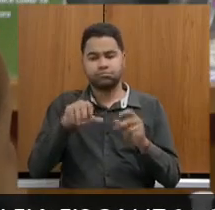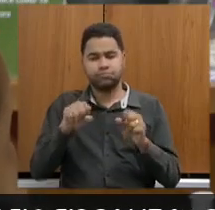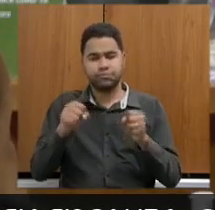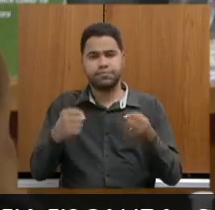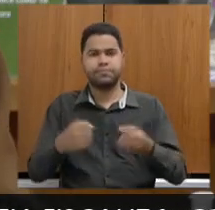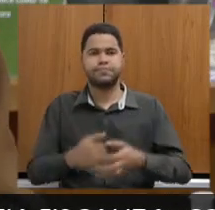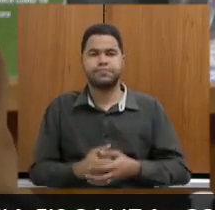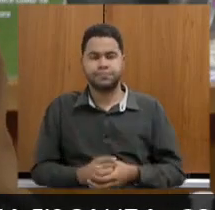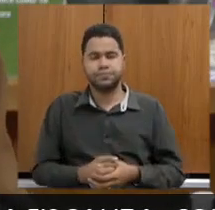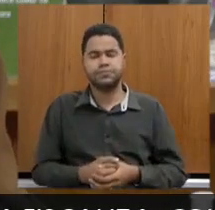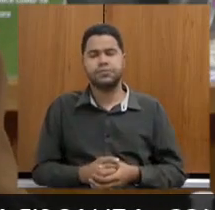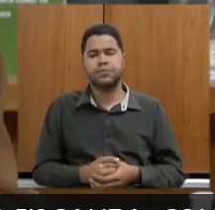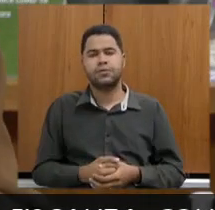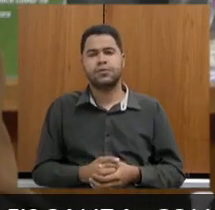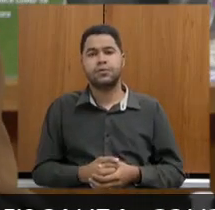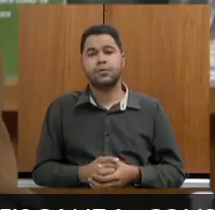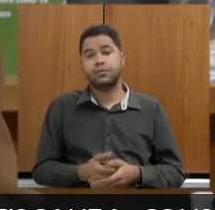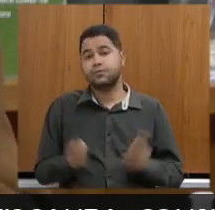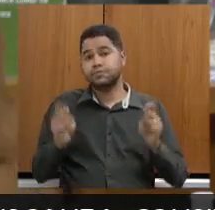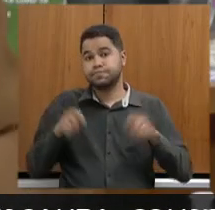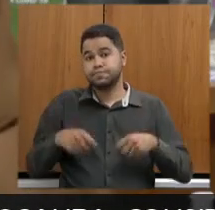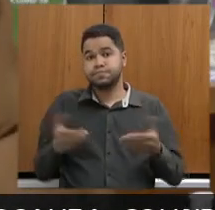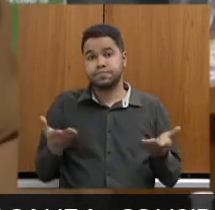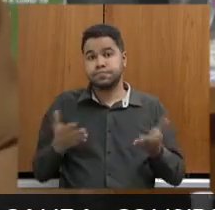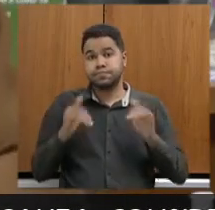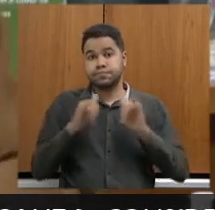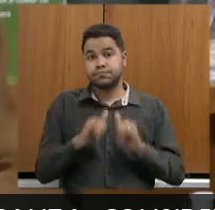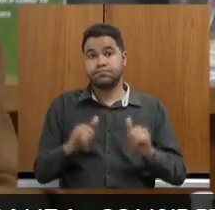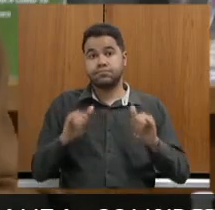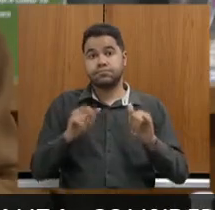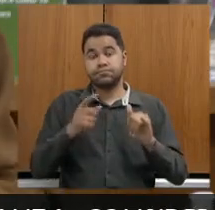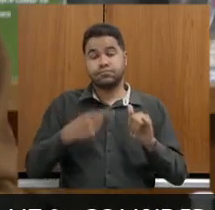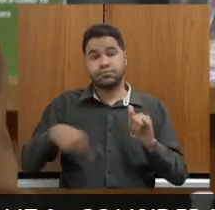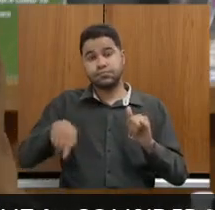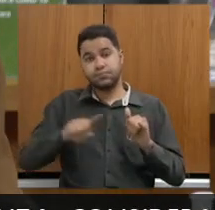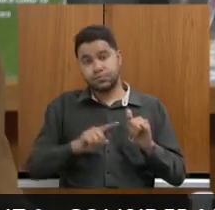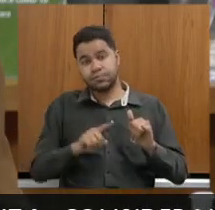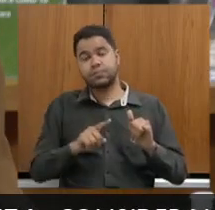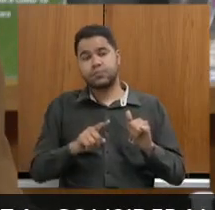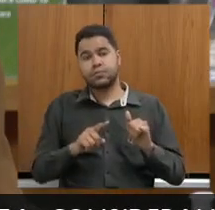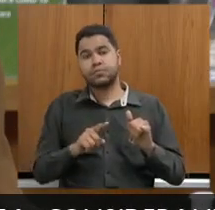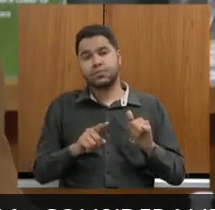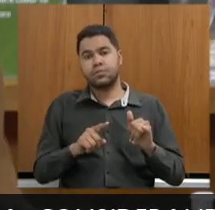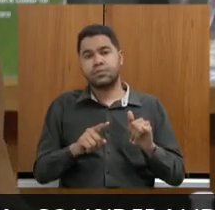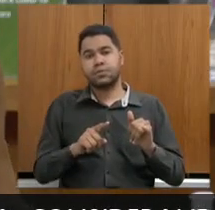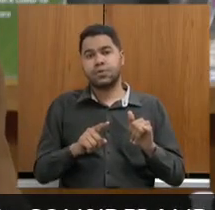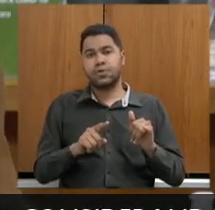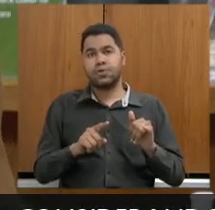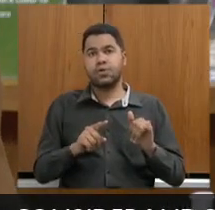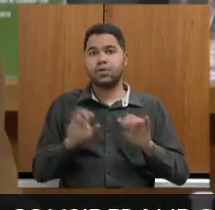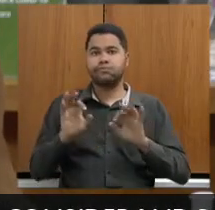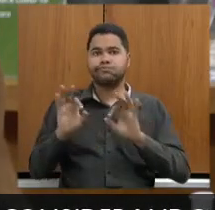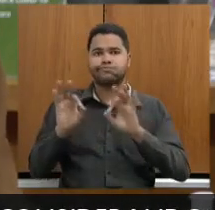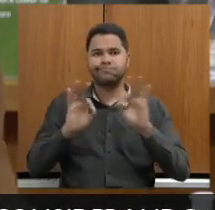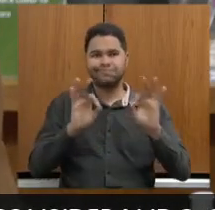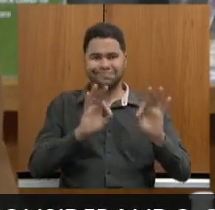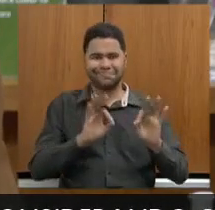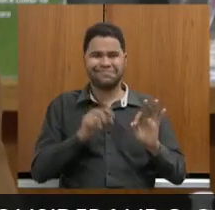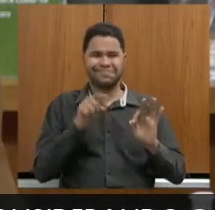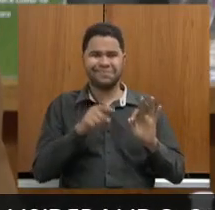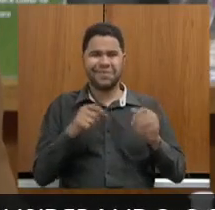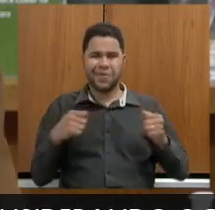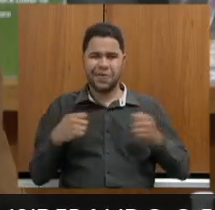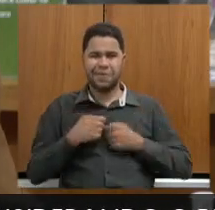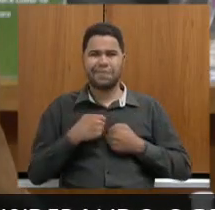é então o que eu posso dizer hoje para o senhor que a gente tá a gente corrigiu né Essa